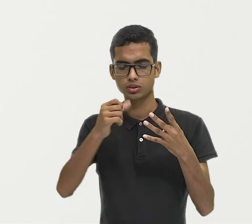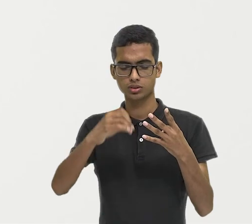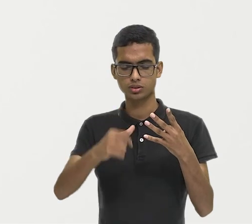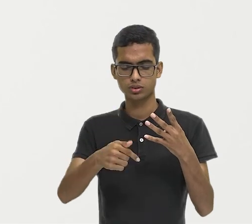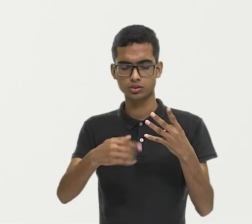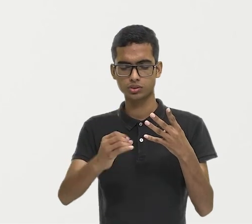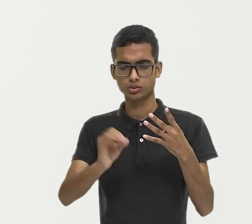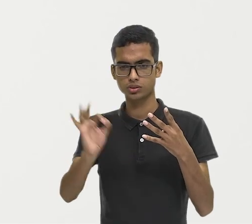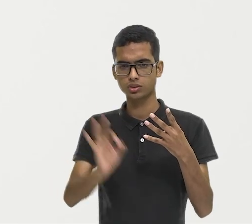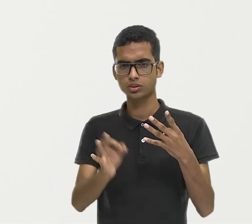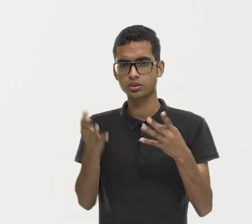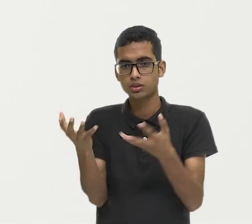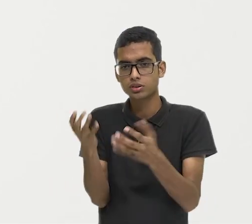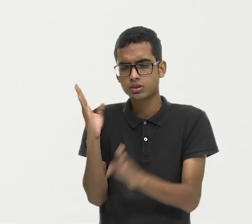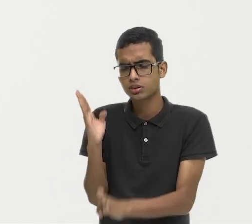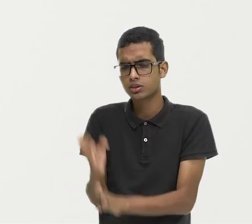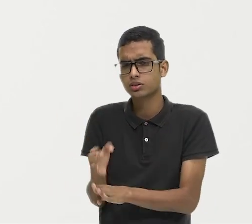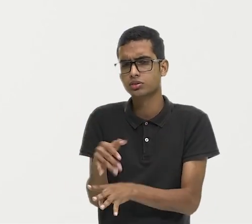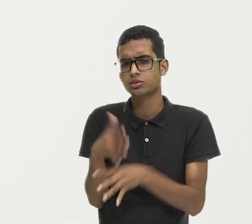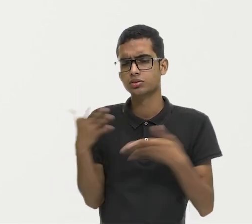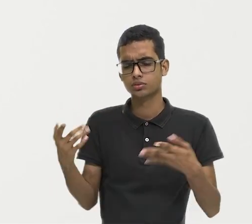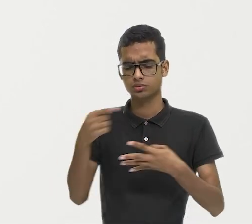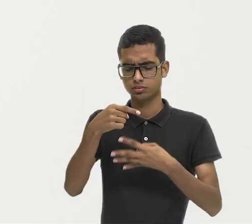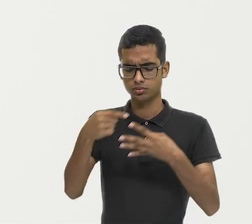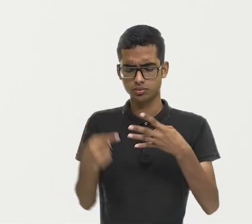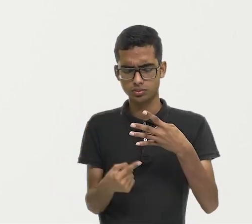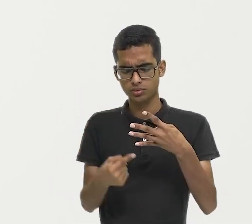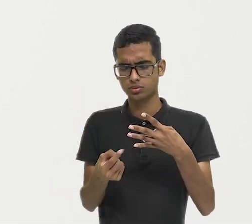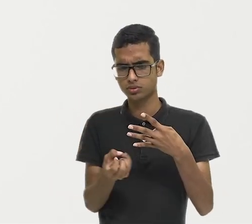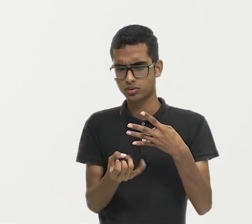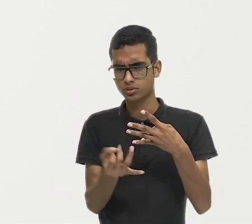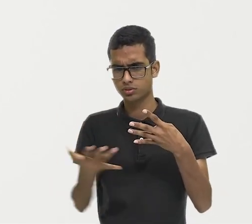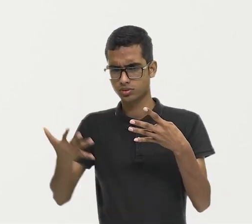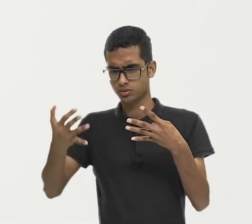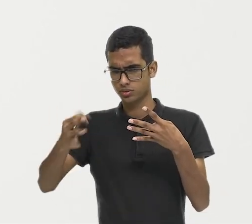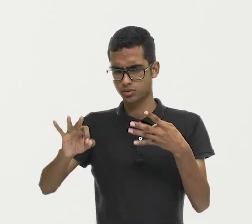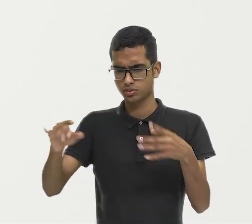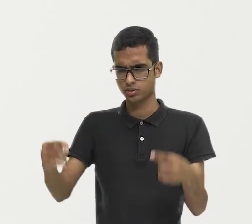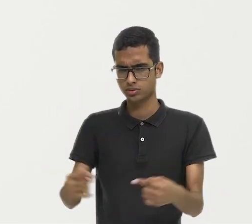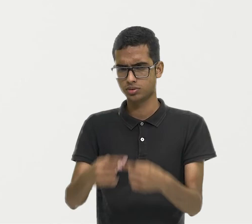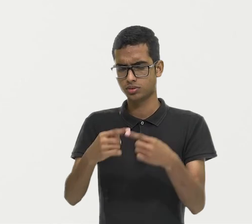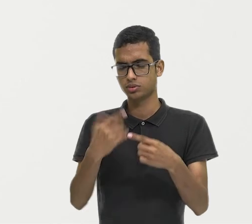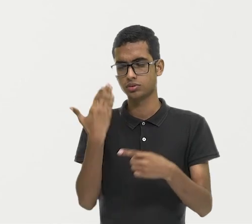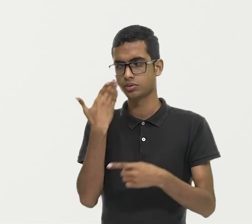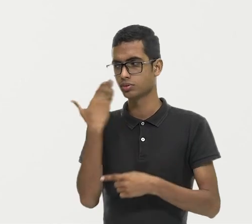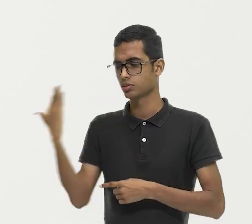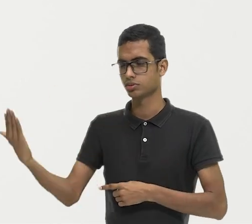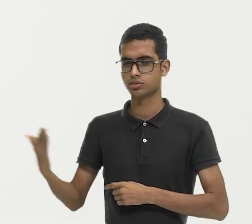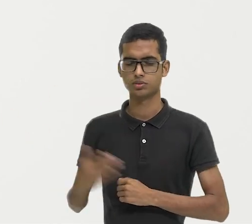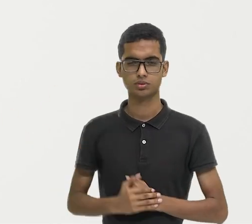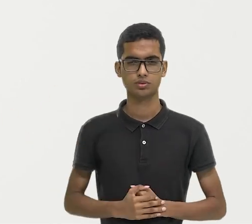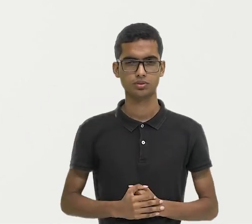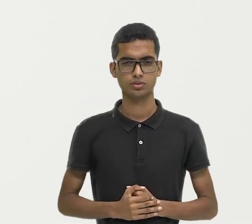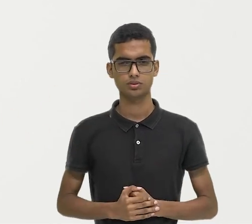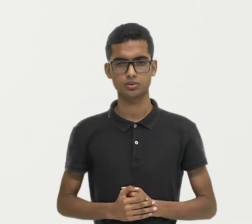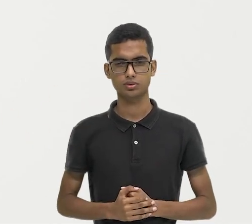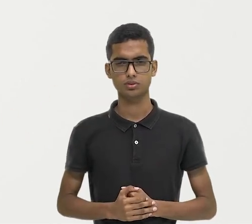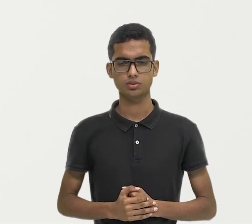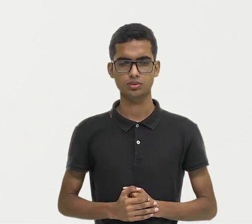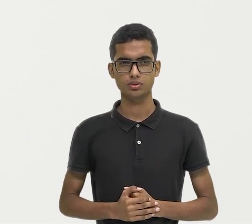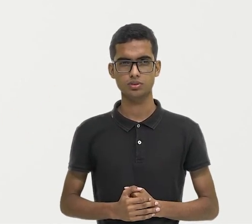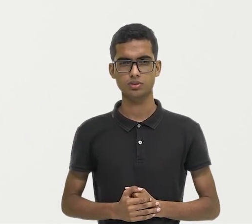quer saber, na verdade, qual dessas quantidades está correta. Vamos lá verificar aqui